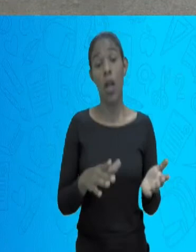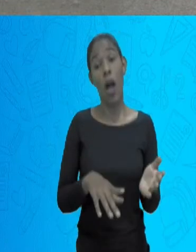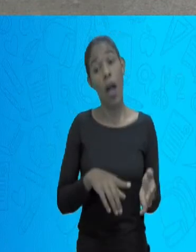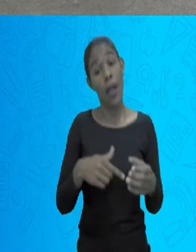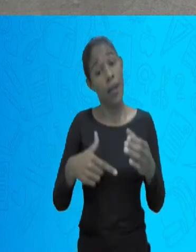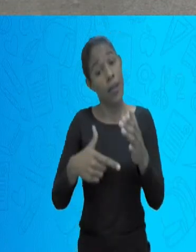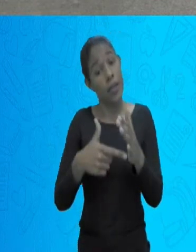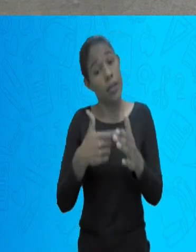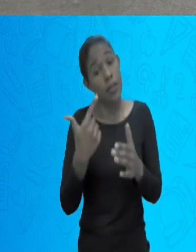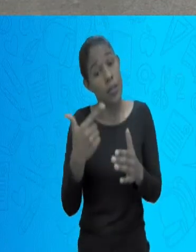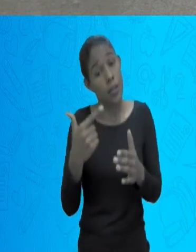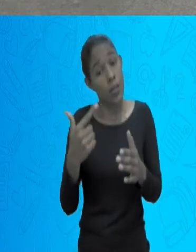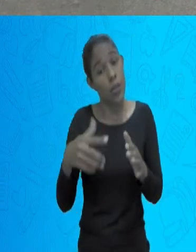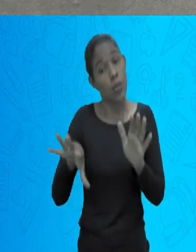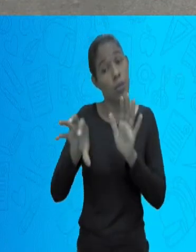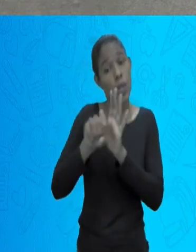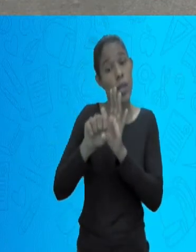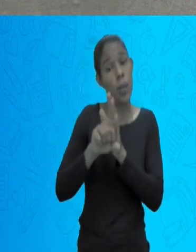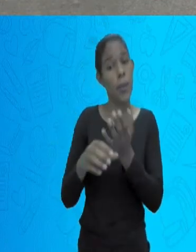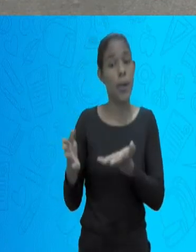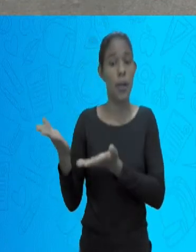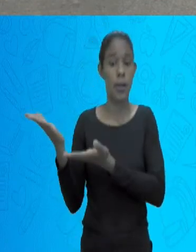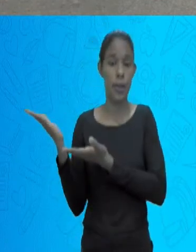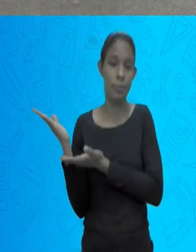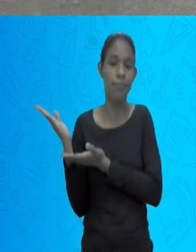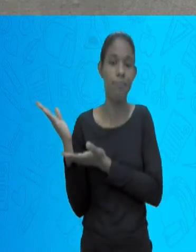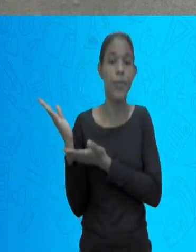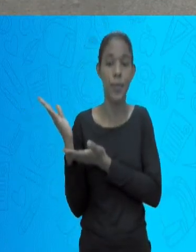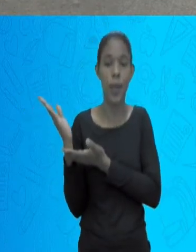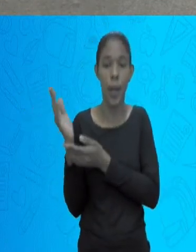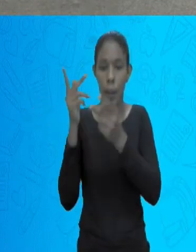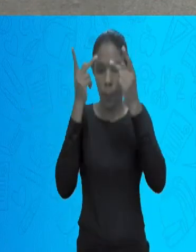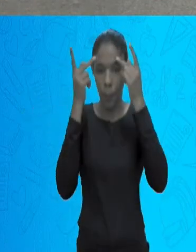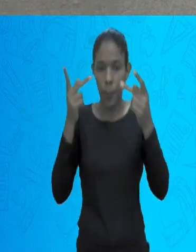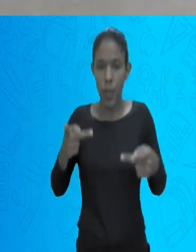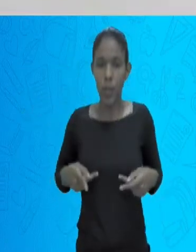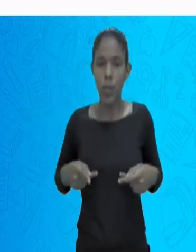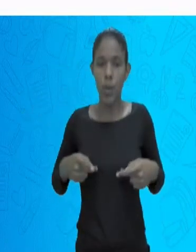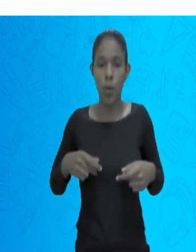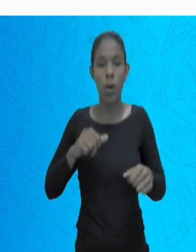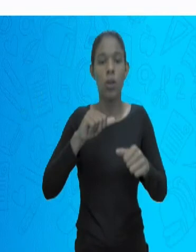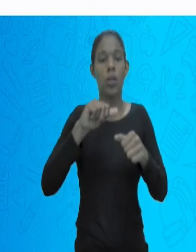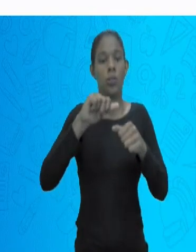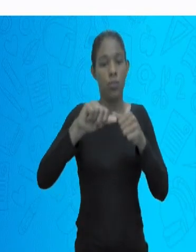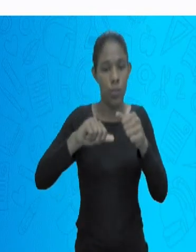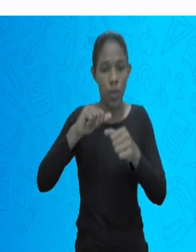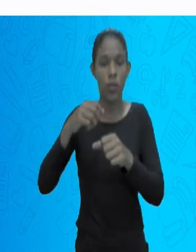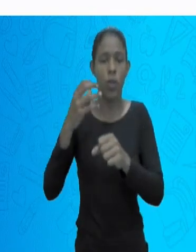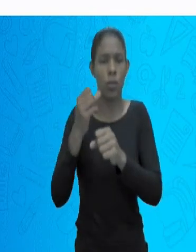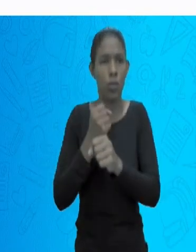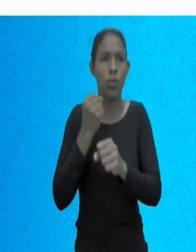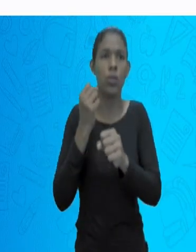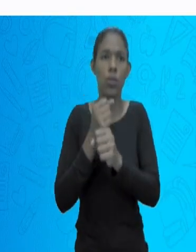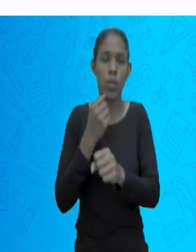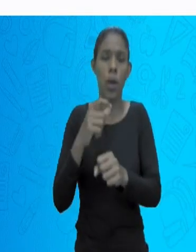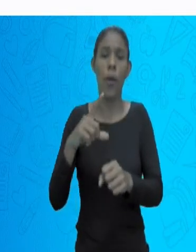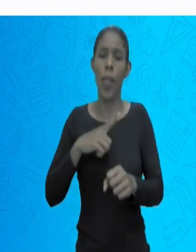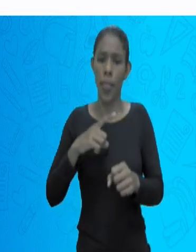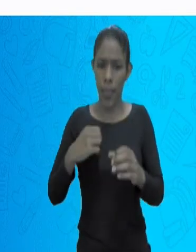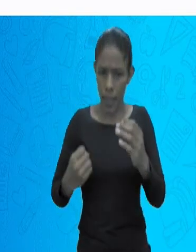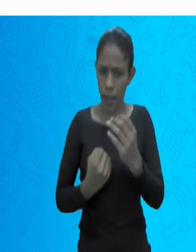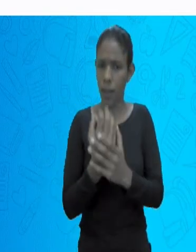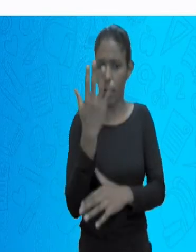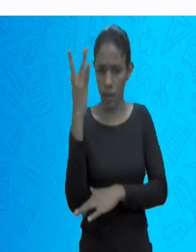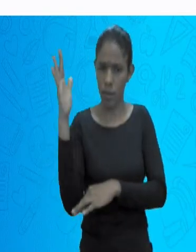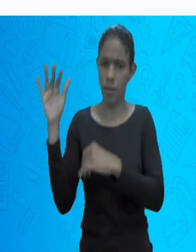teve modificações, ó, uma paisagem humanizada. Apesar de ter a vegetação, a gente já viu aqui que